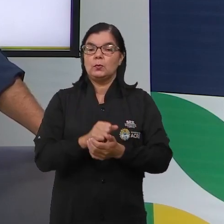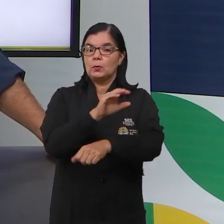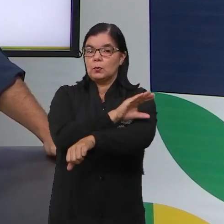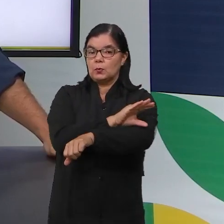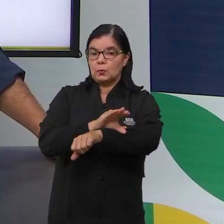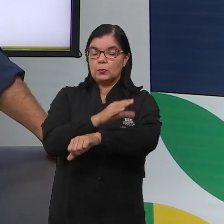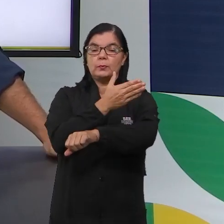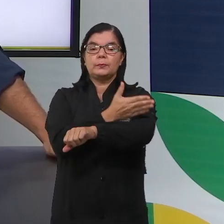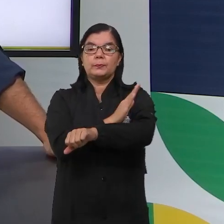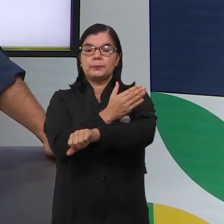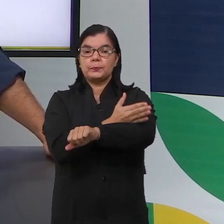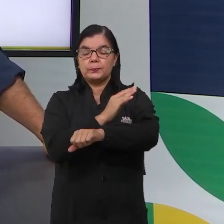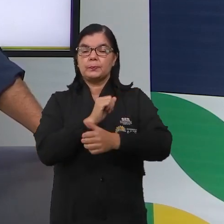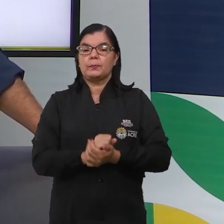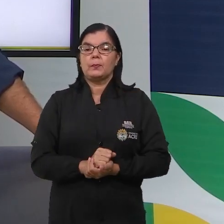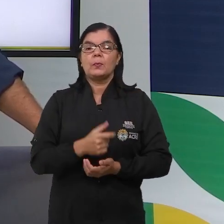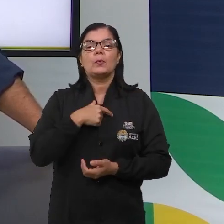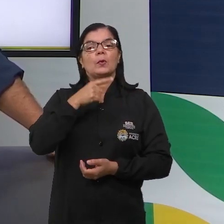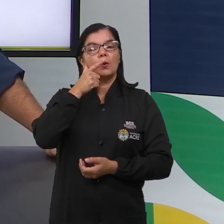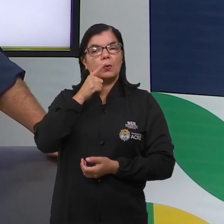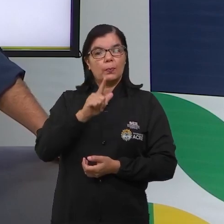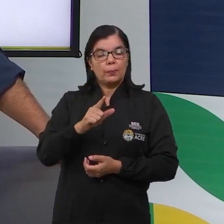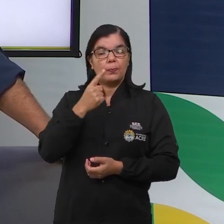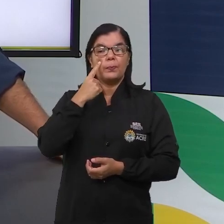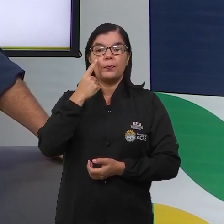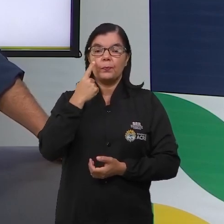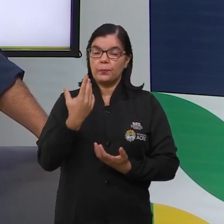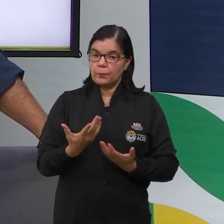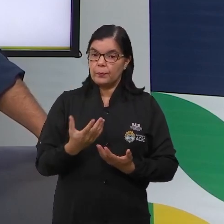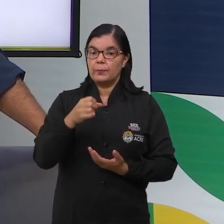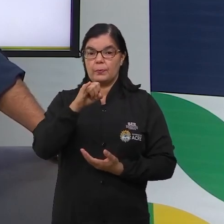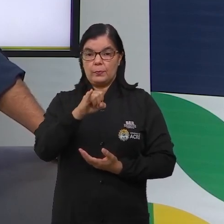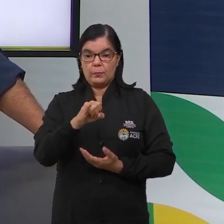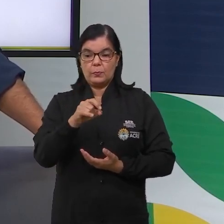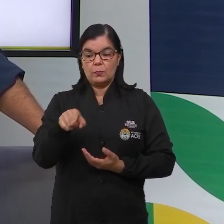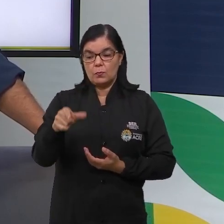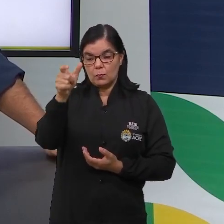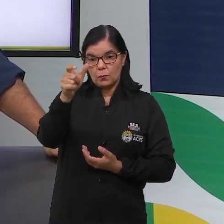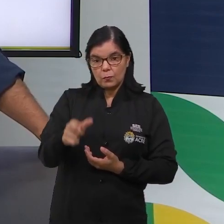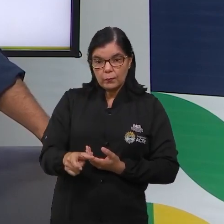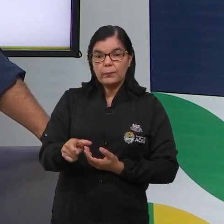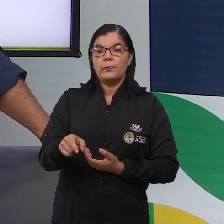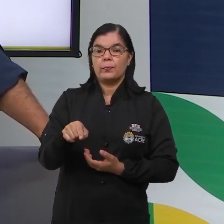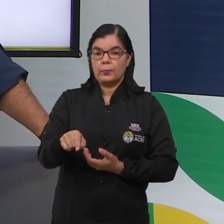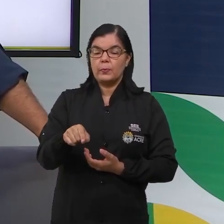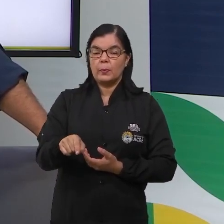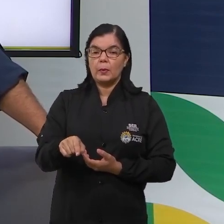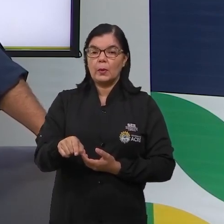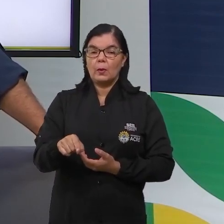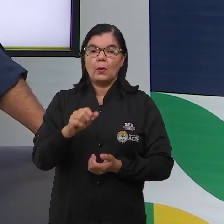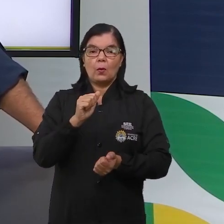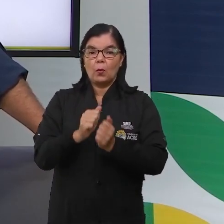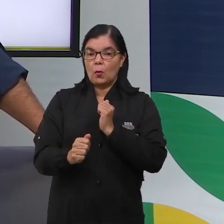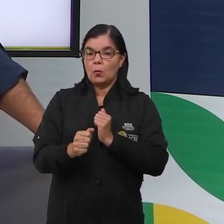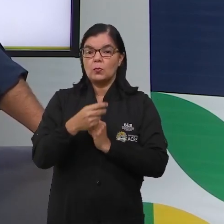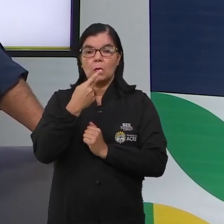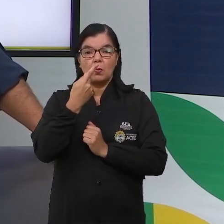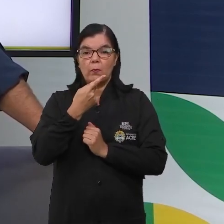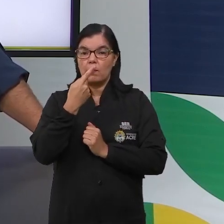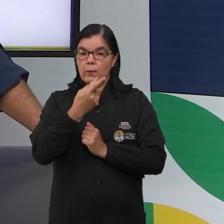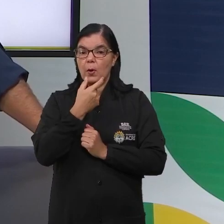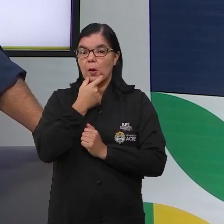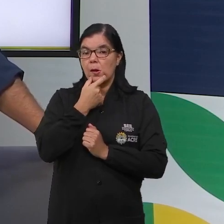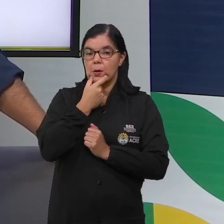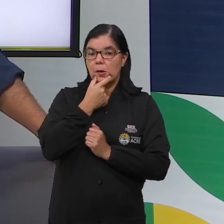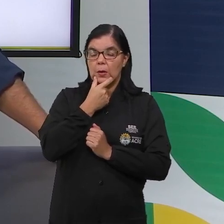cultura da prática. A gente consegue identificar se aquele jogador ele fala espanhol ou